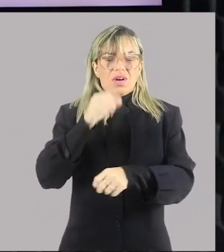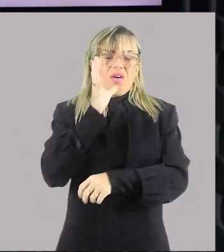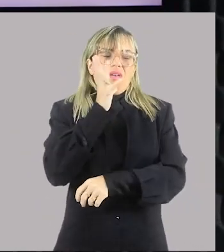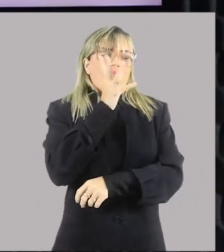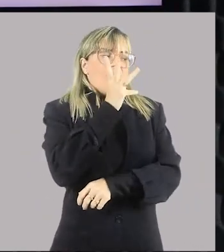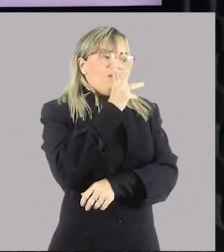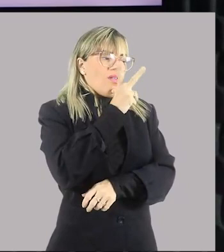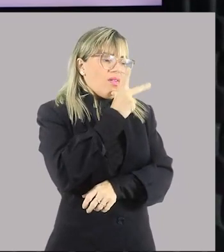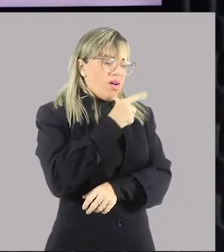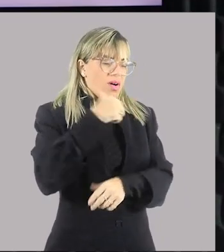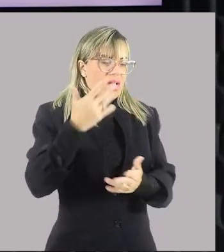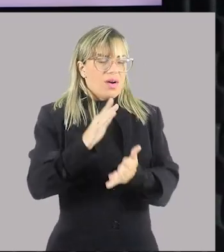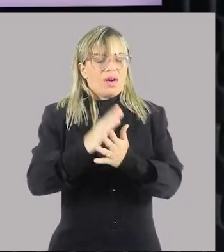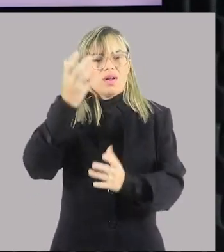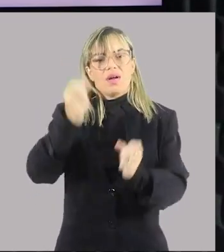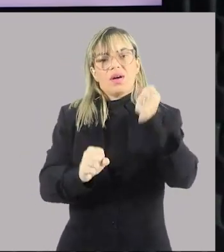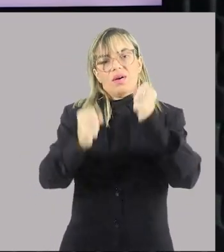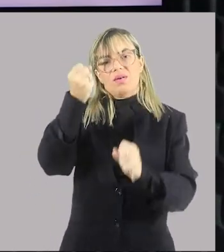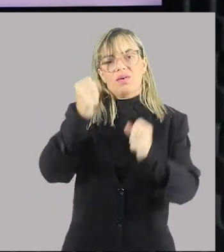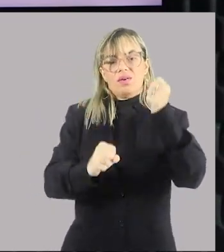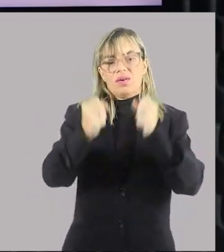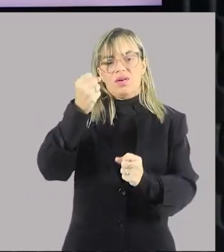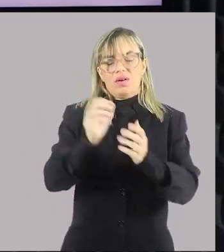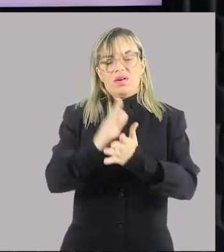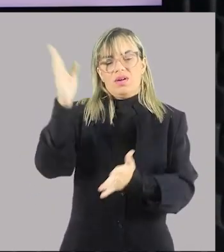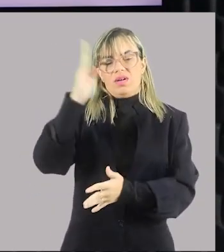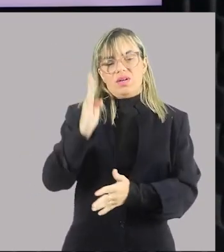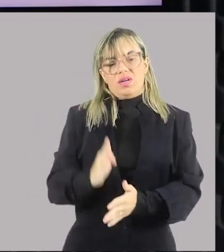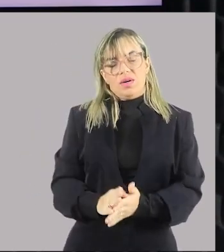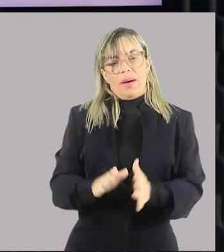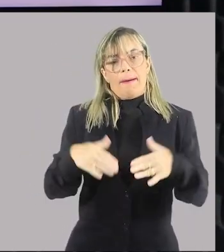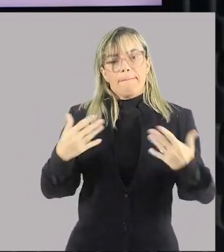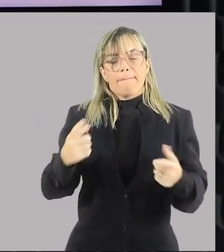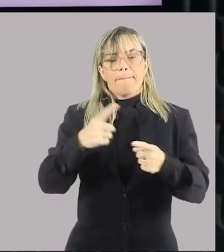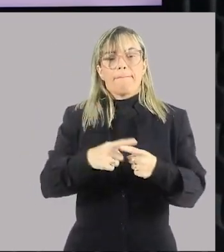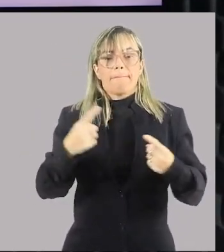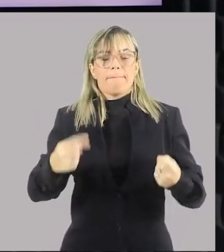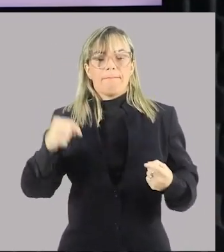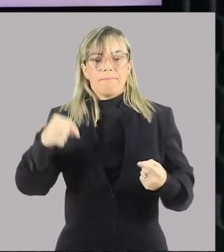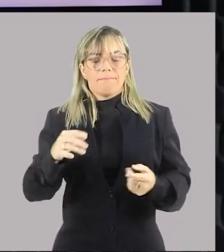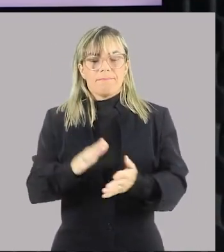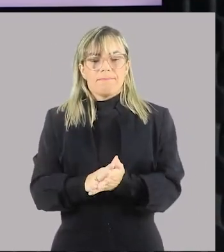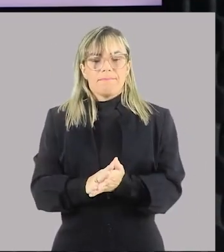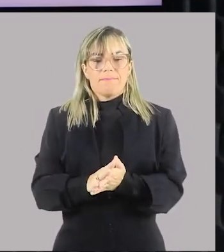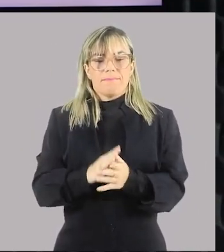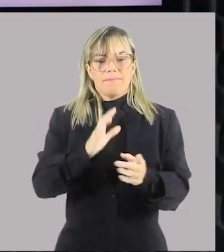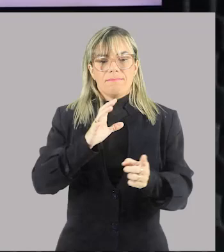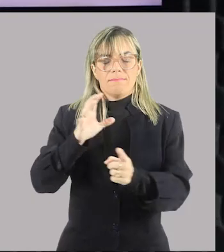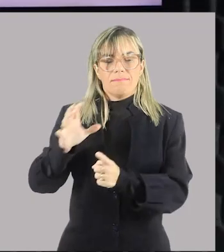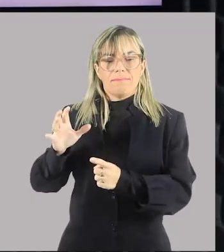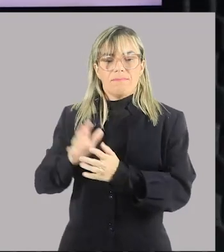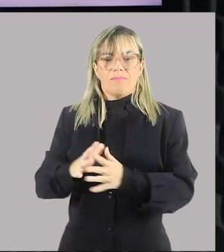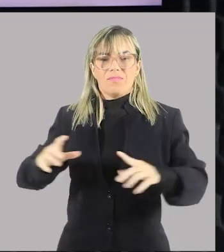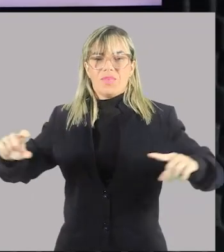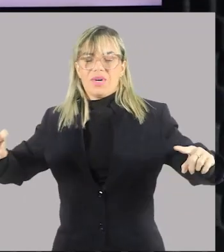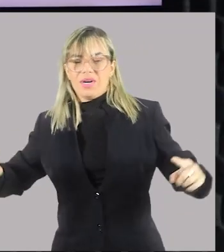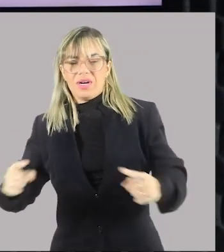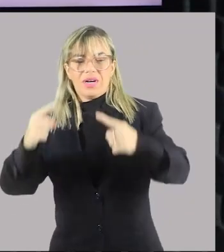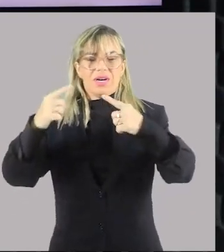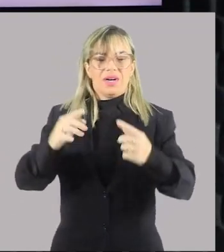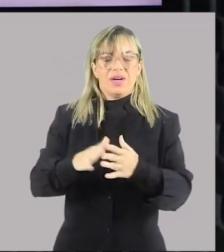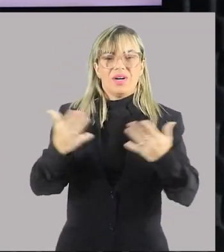recuperação da indústria brasileira. Só que nós estamos sofrendo com uma concorrência desleal.